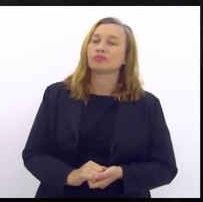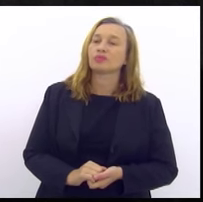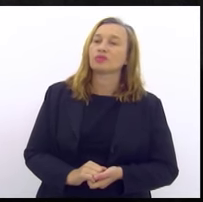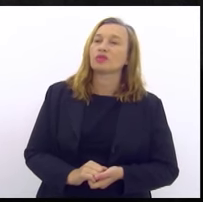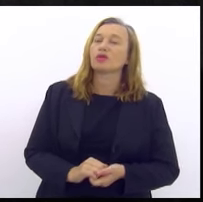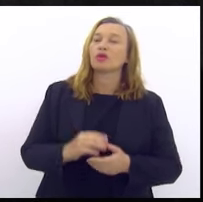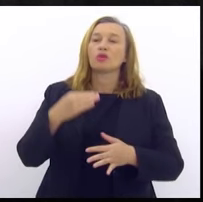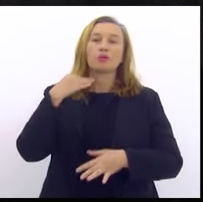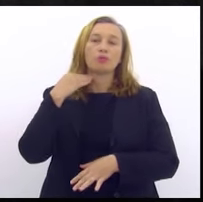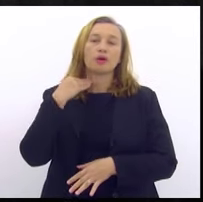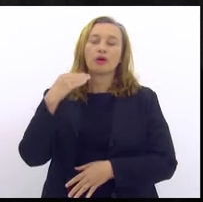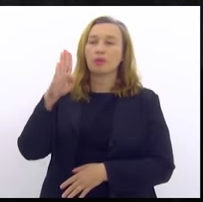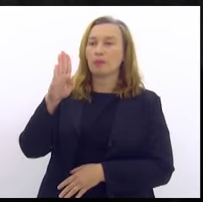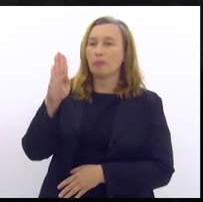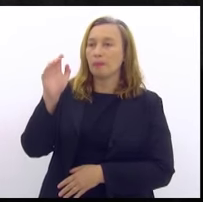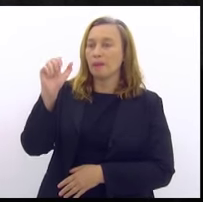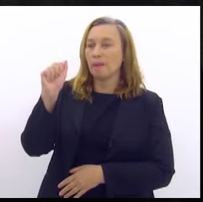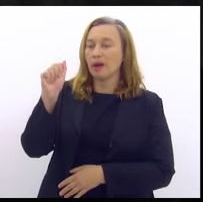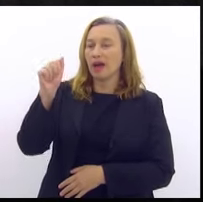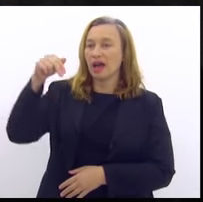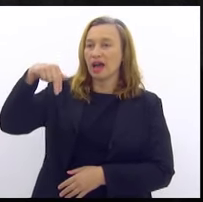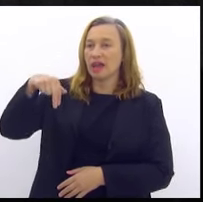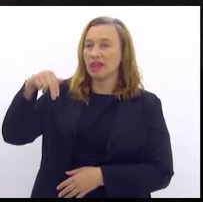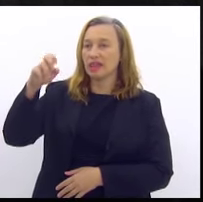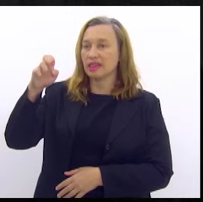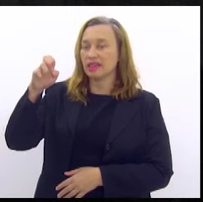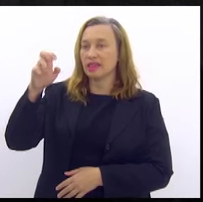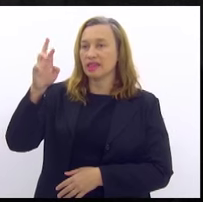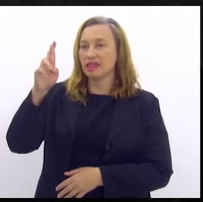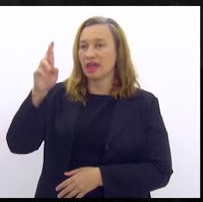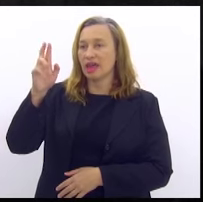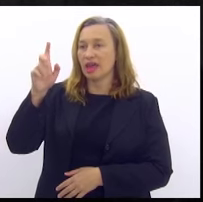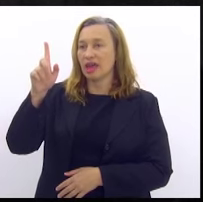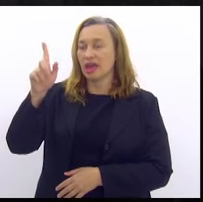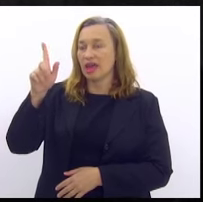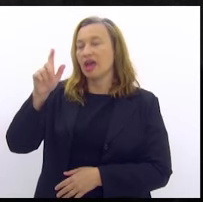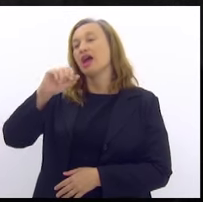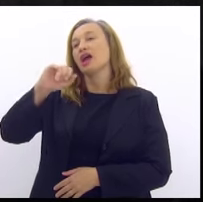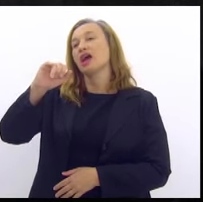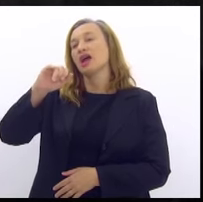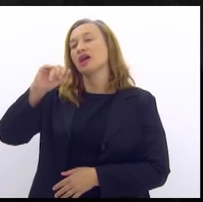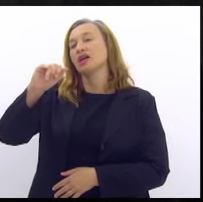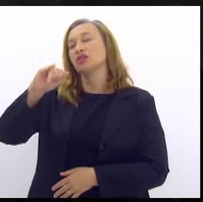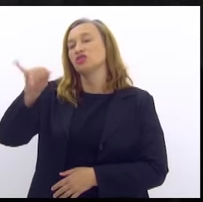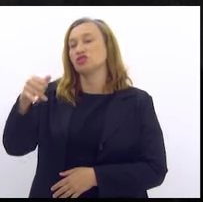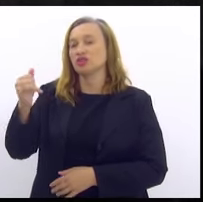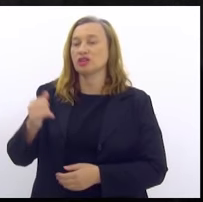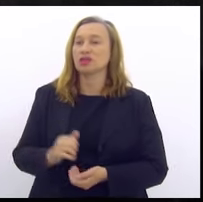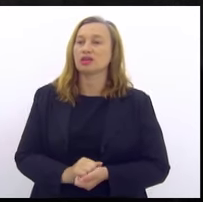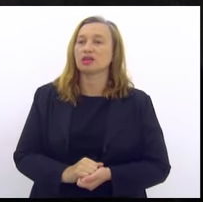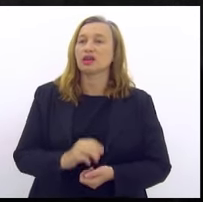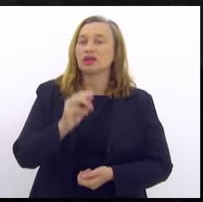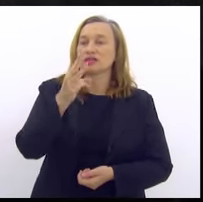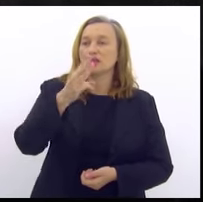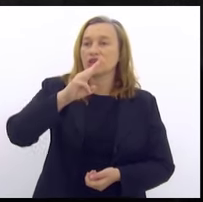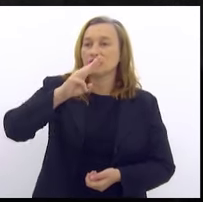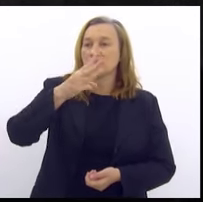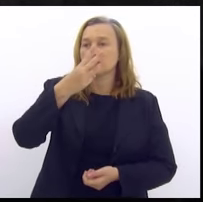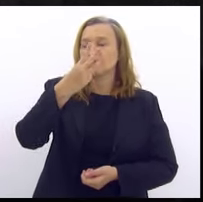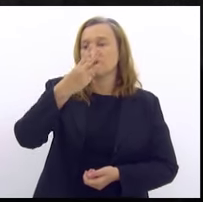pela Fazenda, de 121 milhões. 3 milhões e 800 por mês é